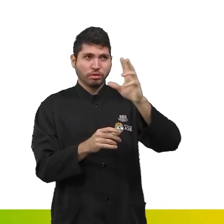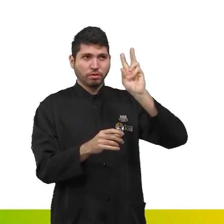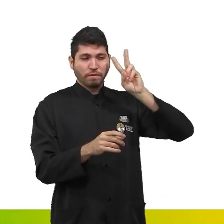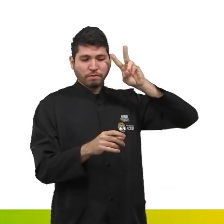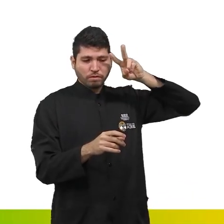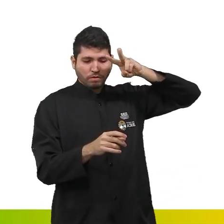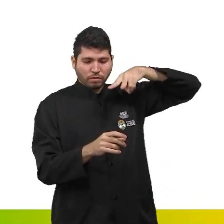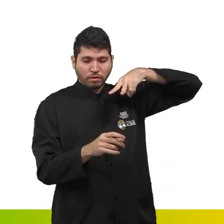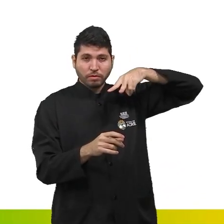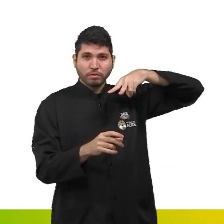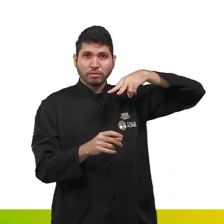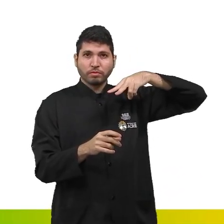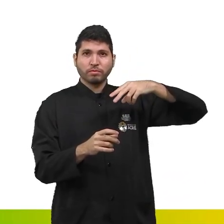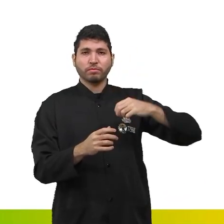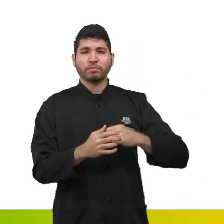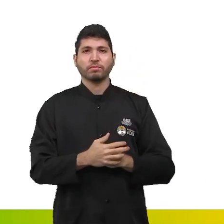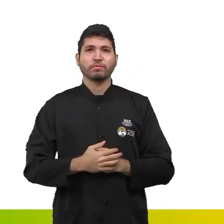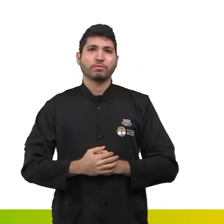que serviu,